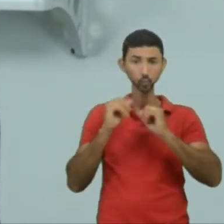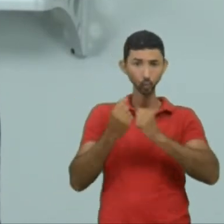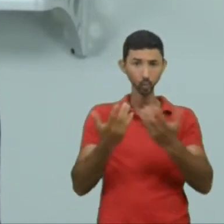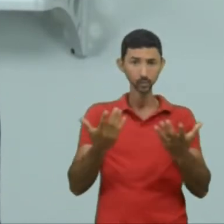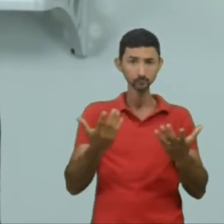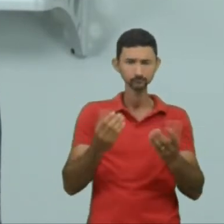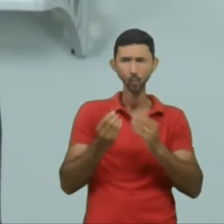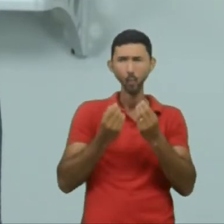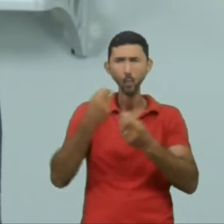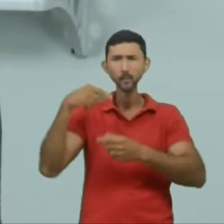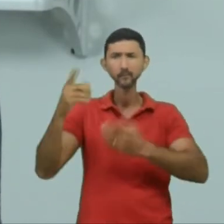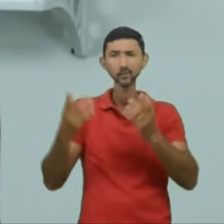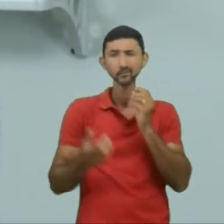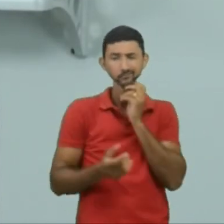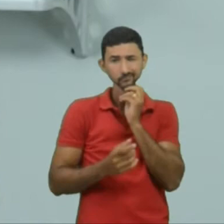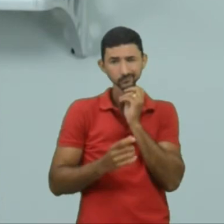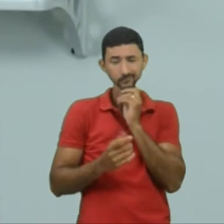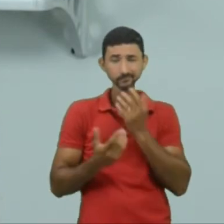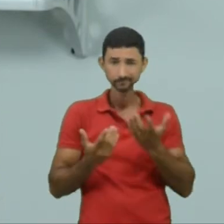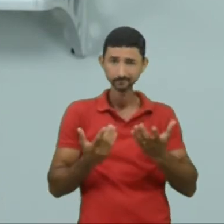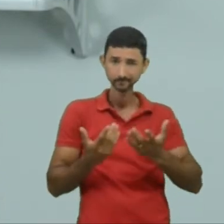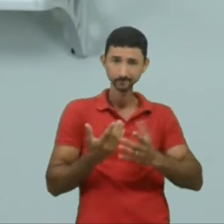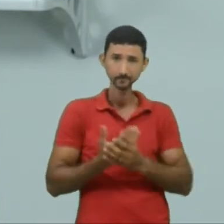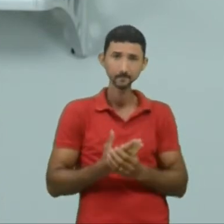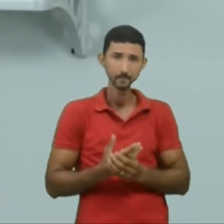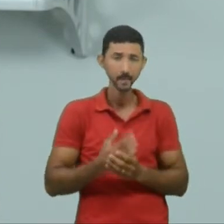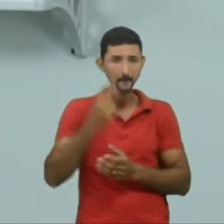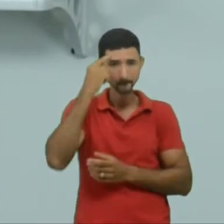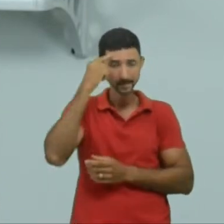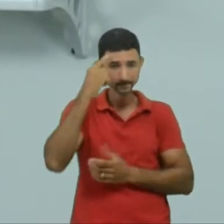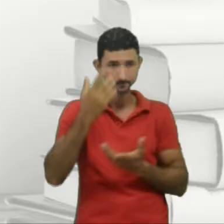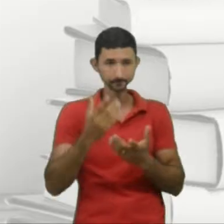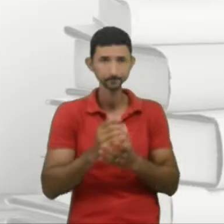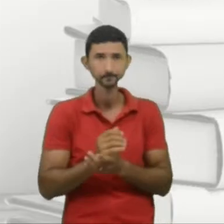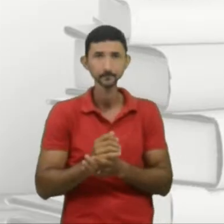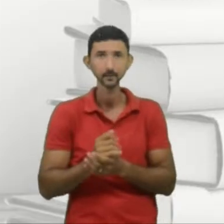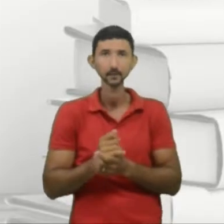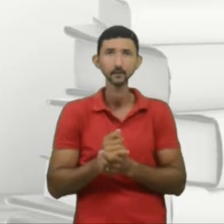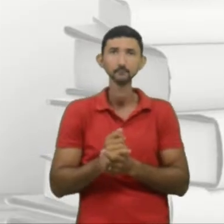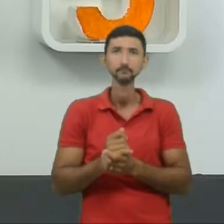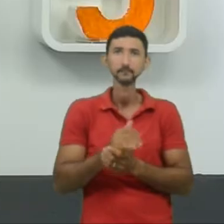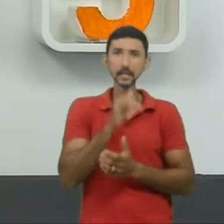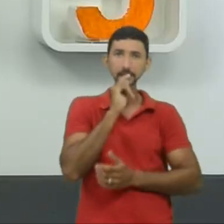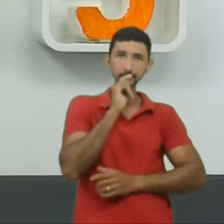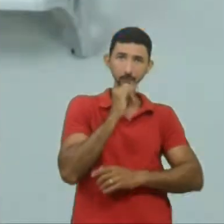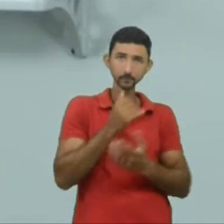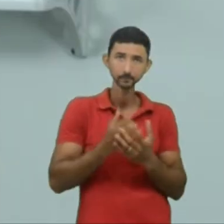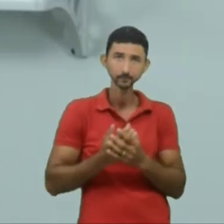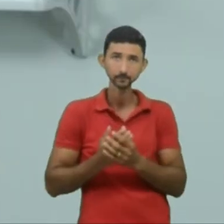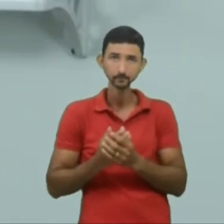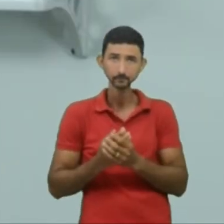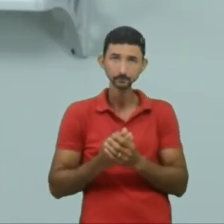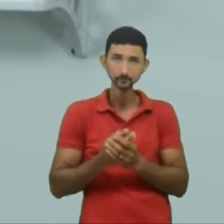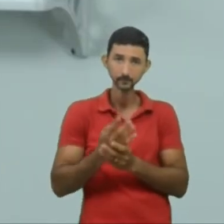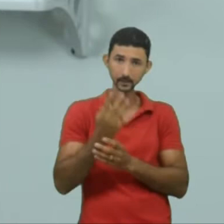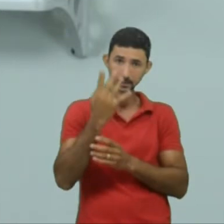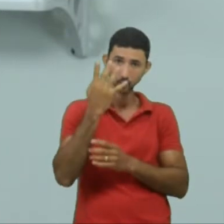camisas? Bom, vamos tentar entender por esse princípio. Se você tem 4